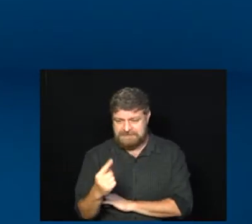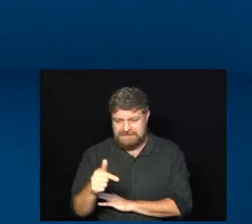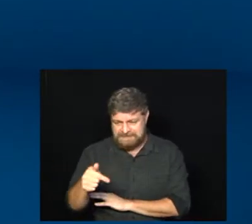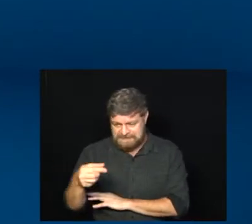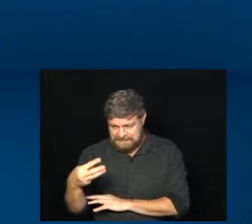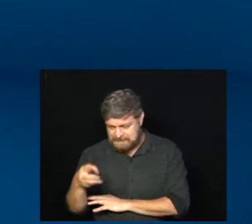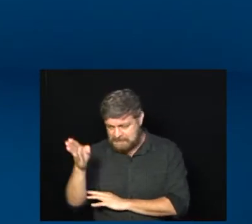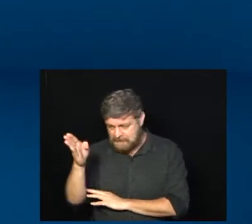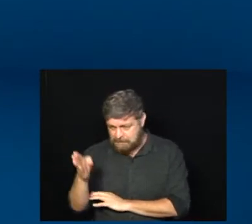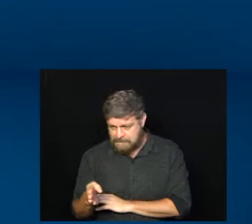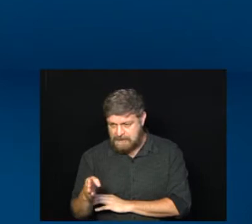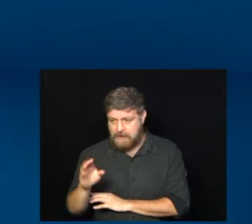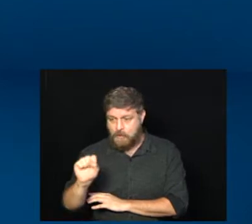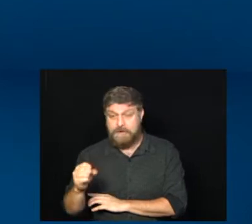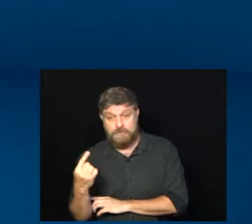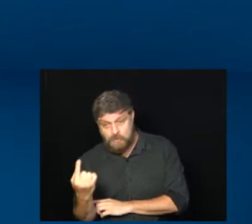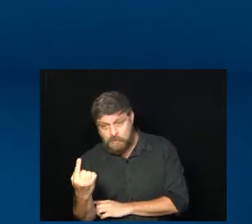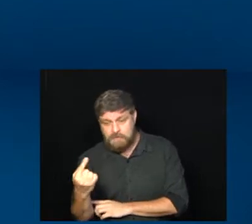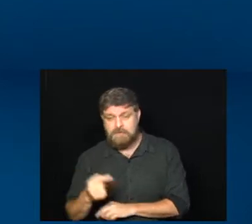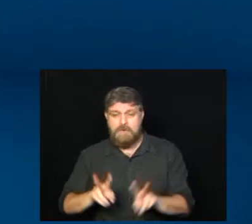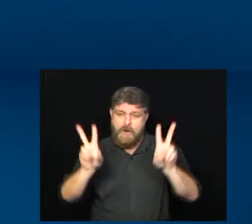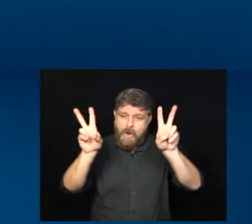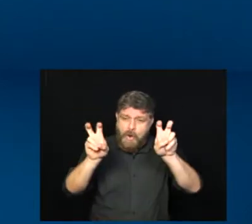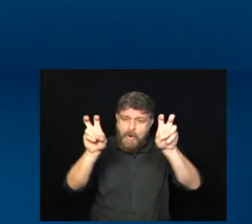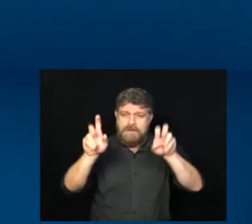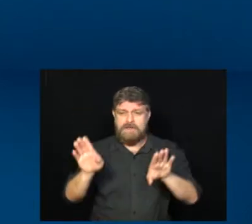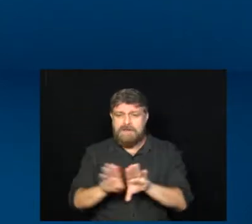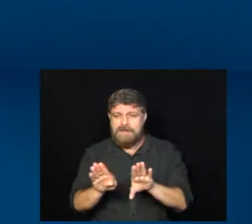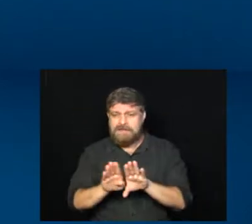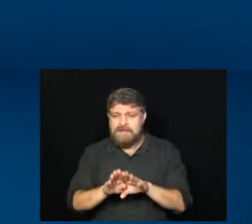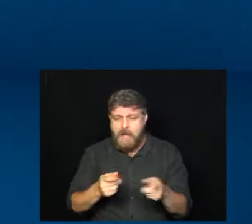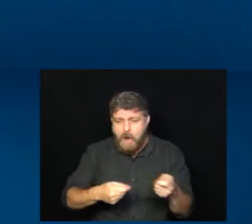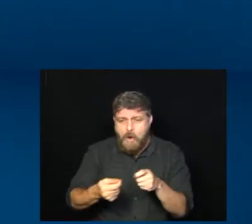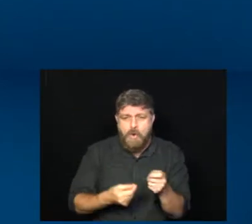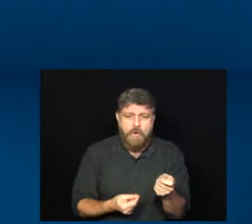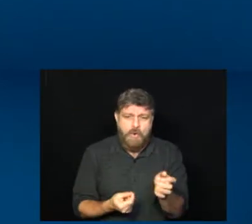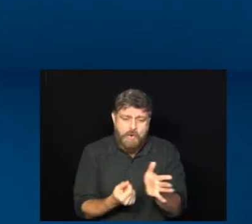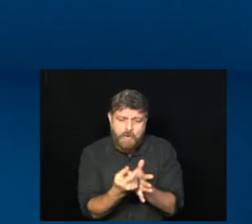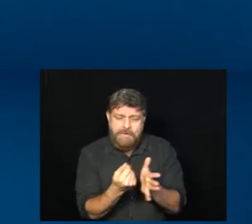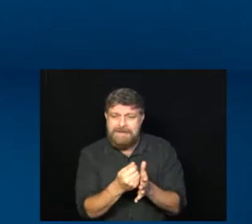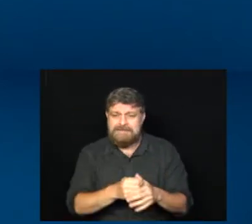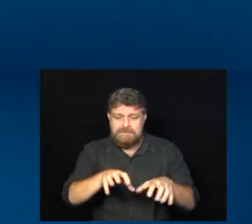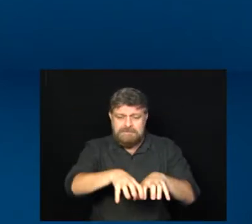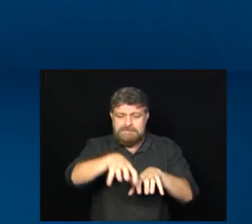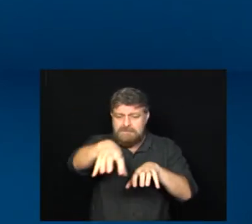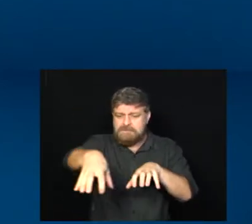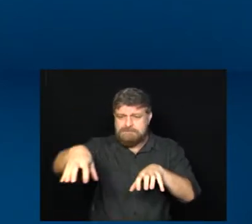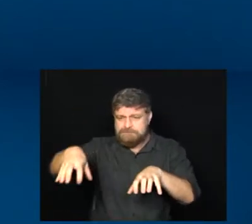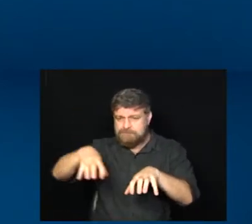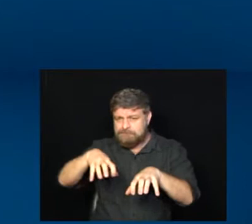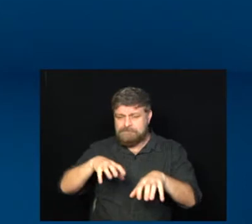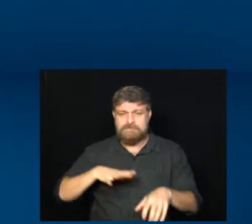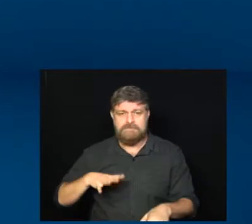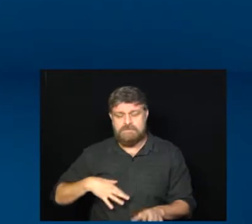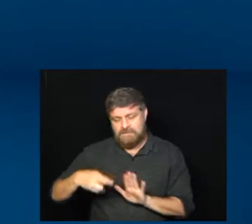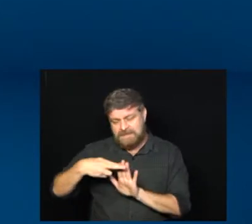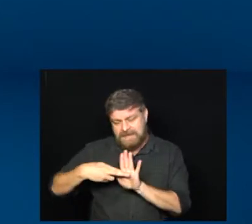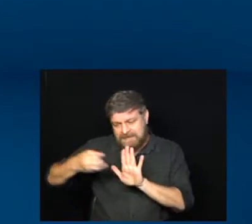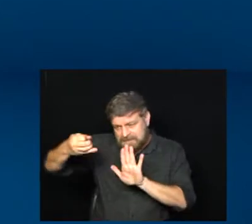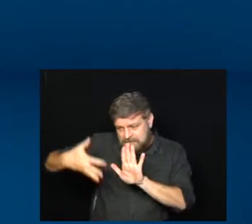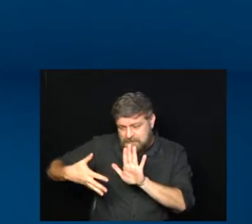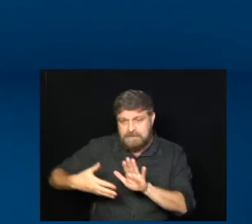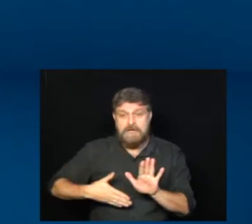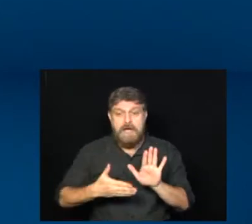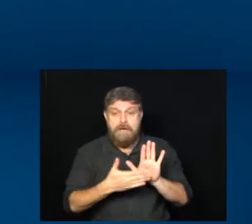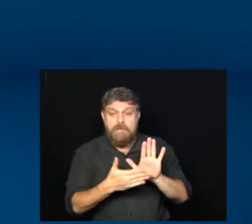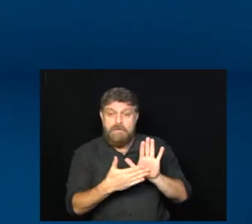de 1981, que trata do exercício do comércio em instalações removíveis e da outras providências. A